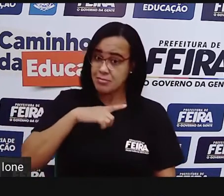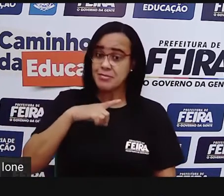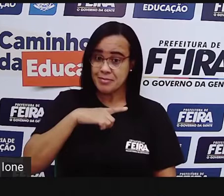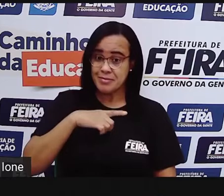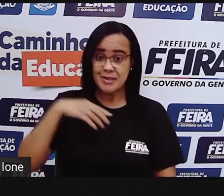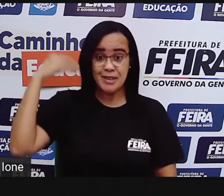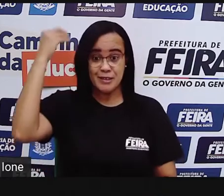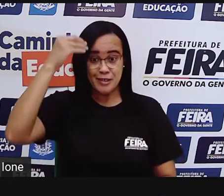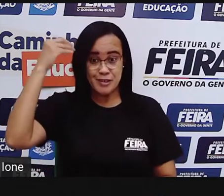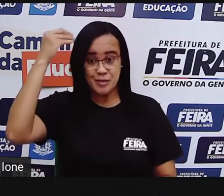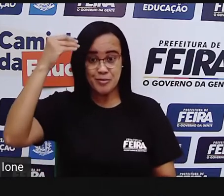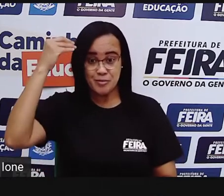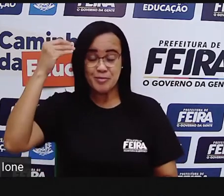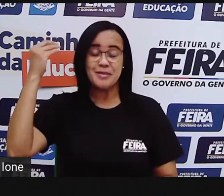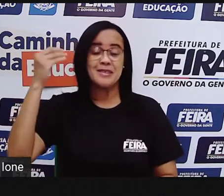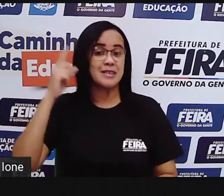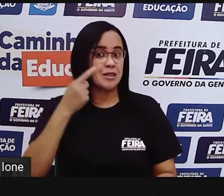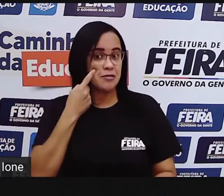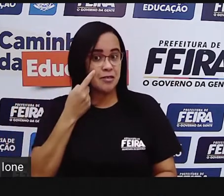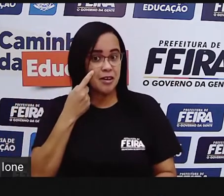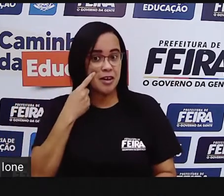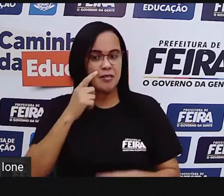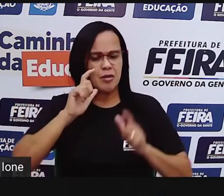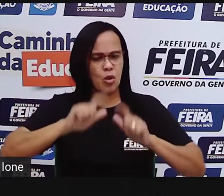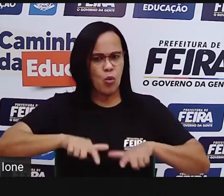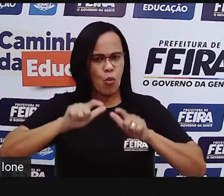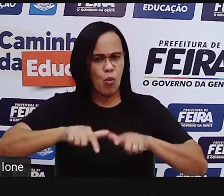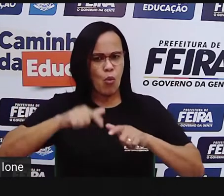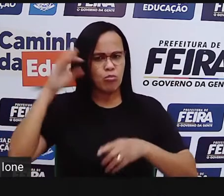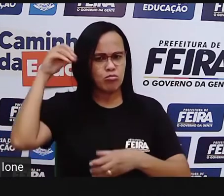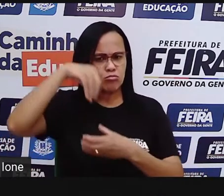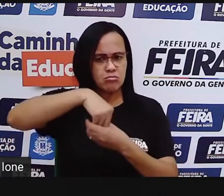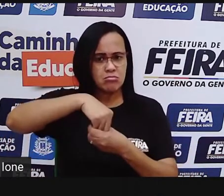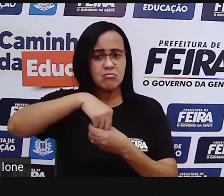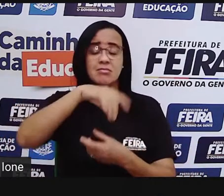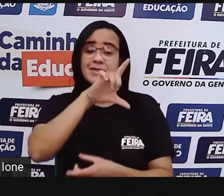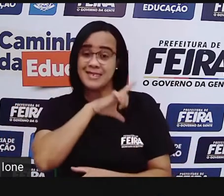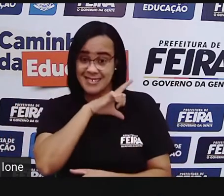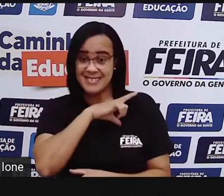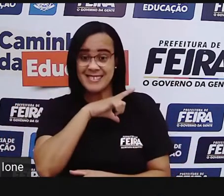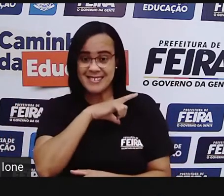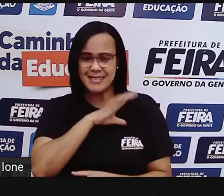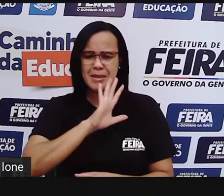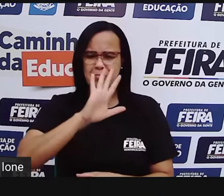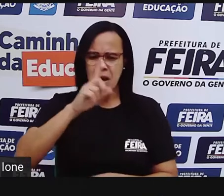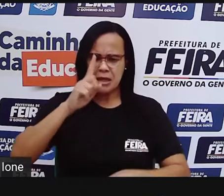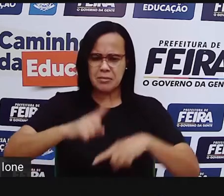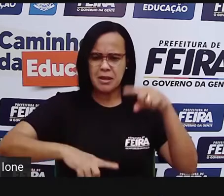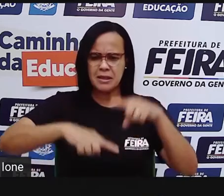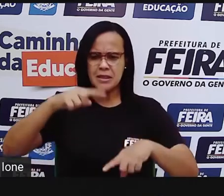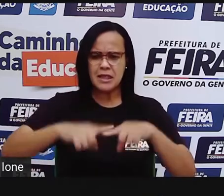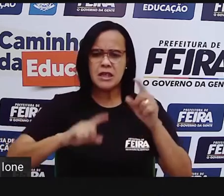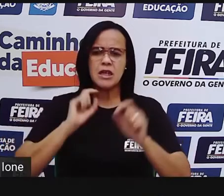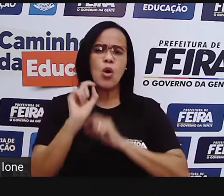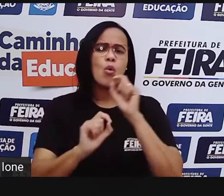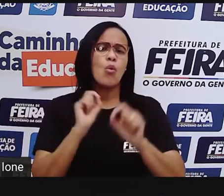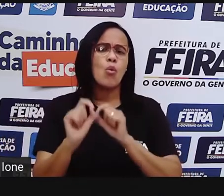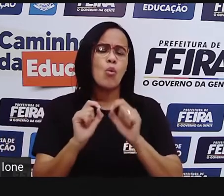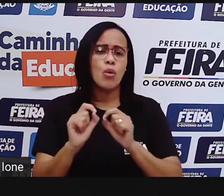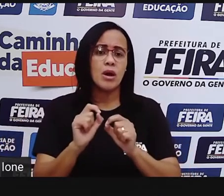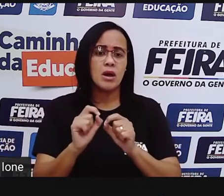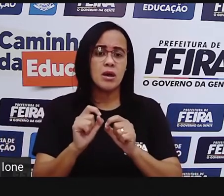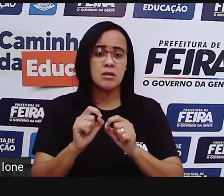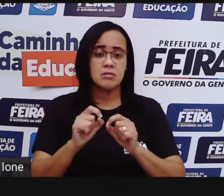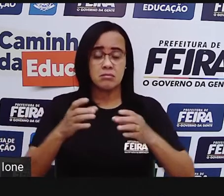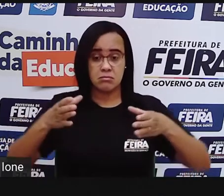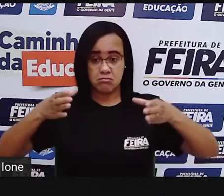ele também ocupa espaço. É, meninada. O que que nós vamos precisar? De uma